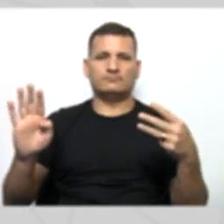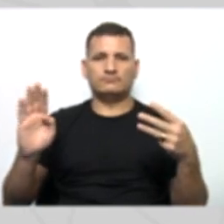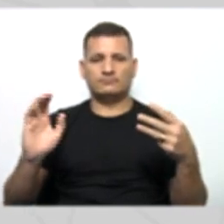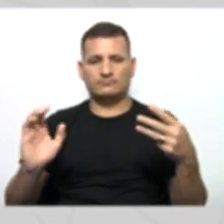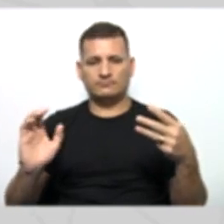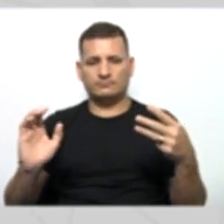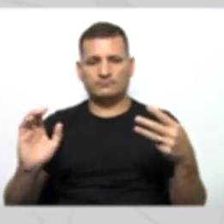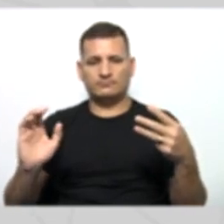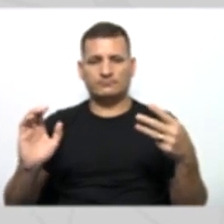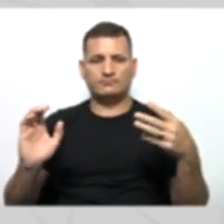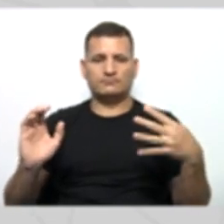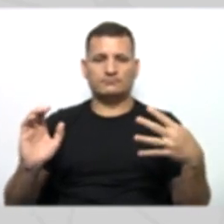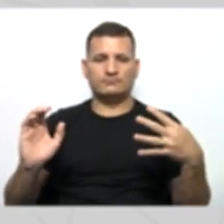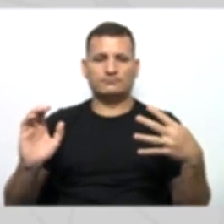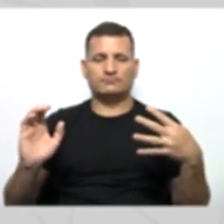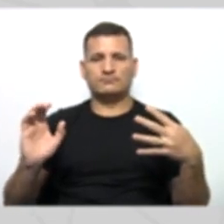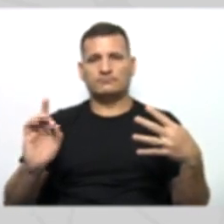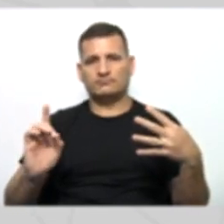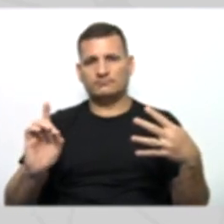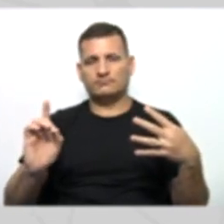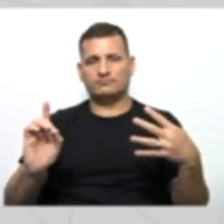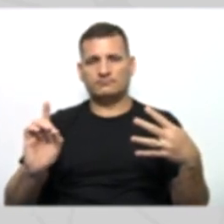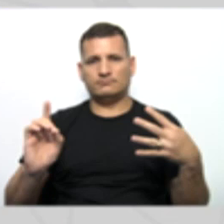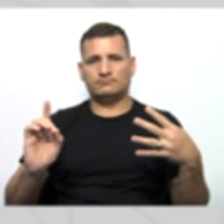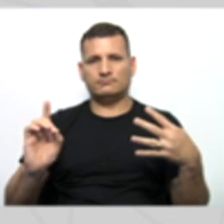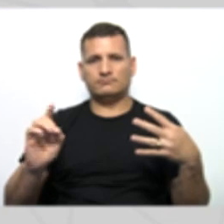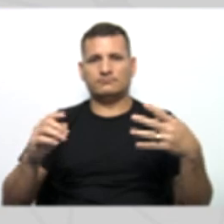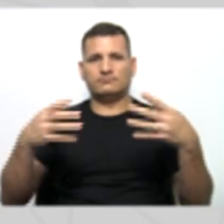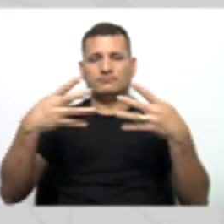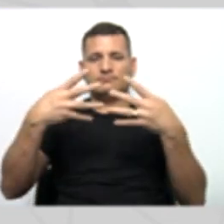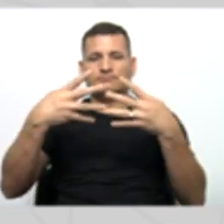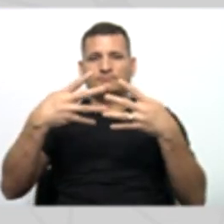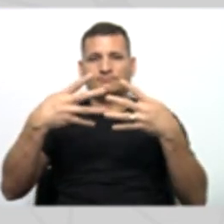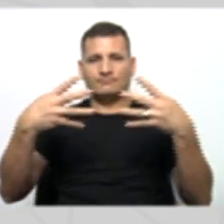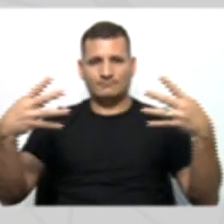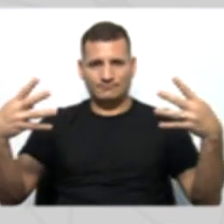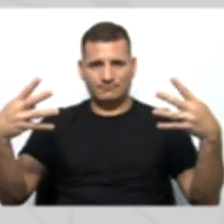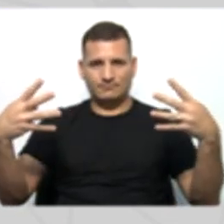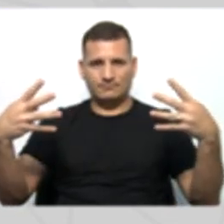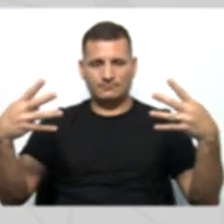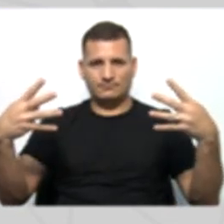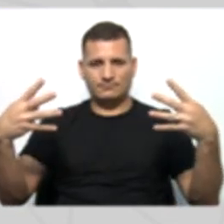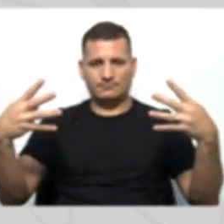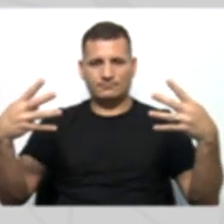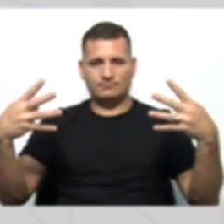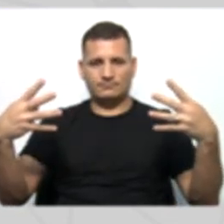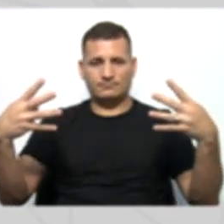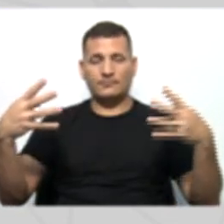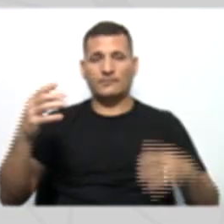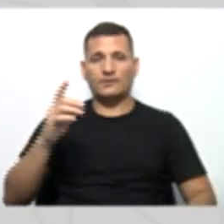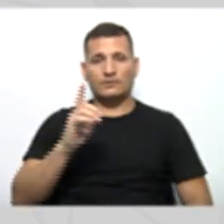com relacionamento 1 para 1. Quando eu tenho aqui, ó, eu tenho aqui esse